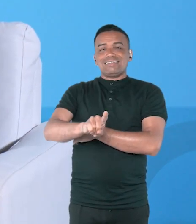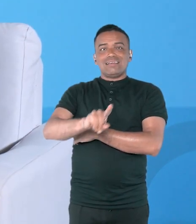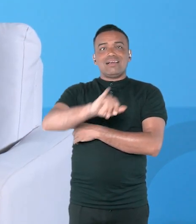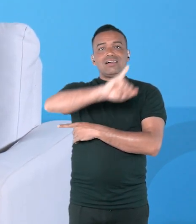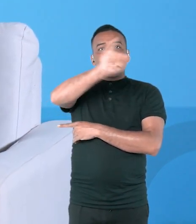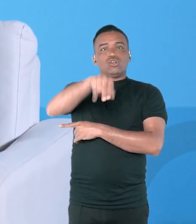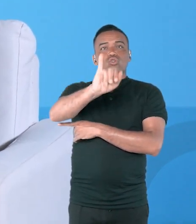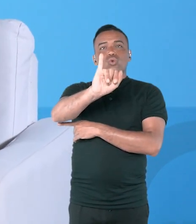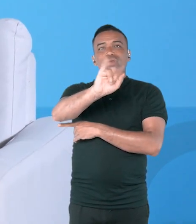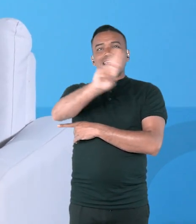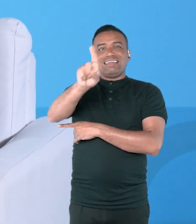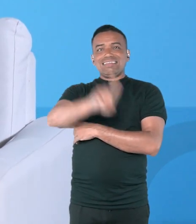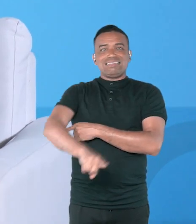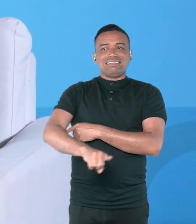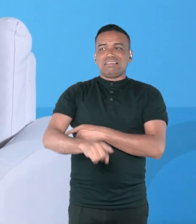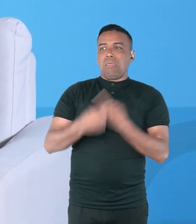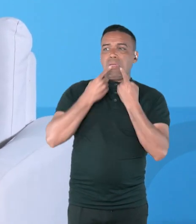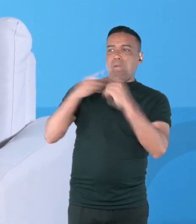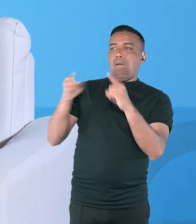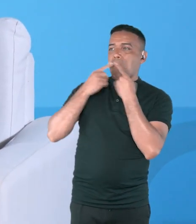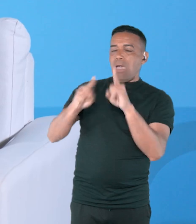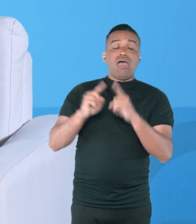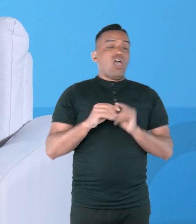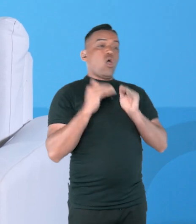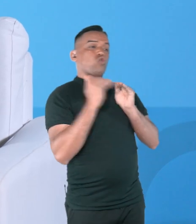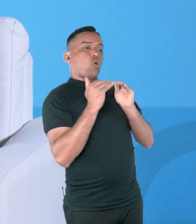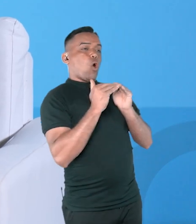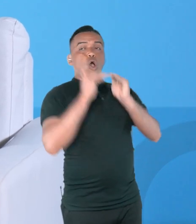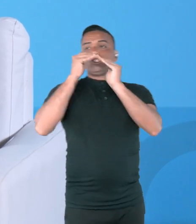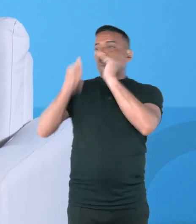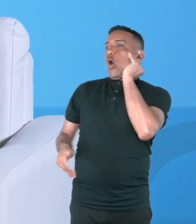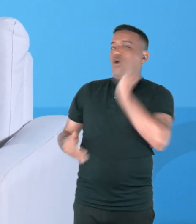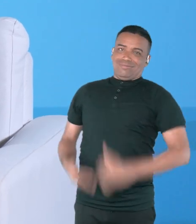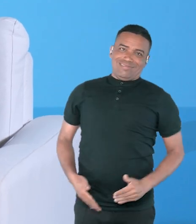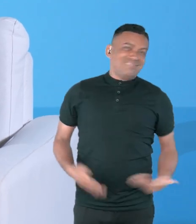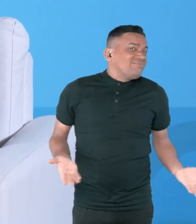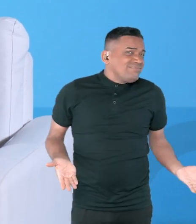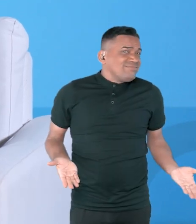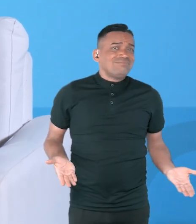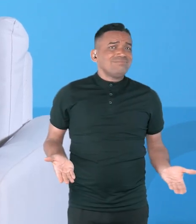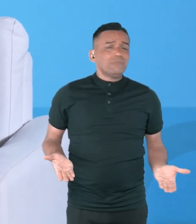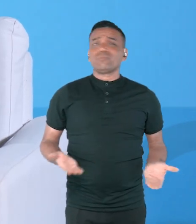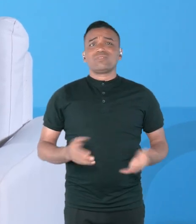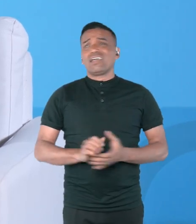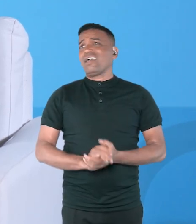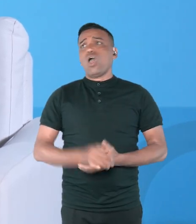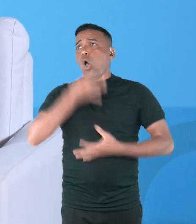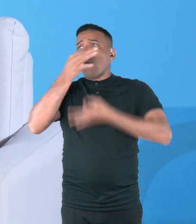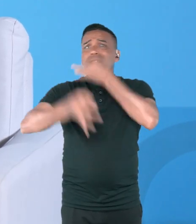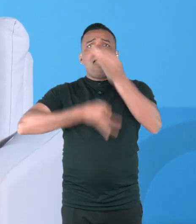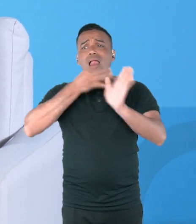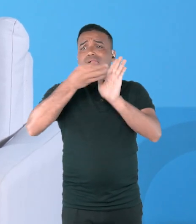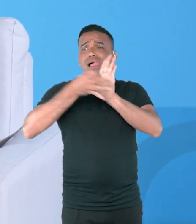sendo treinado a ser juiz, julgador, concordo, discordo. E é aquele